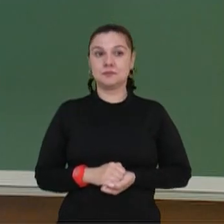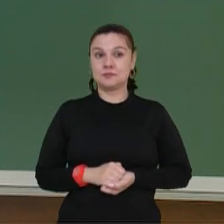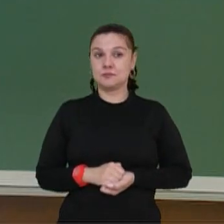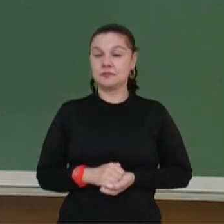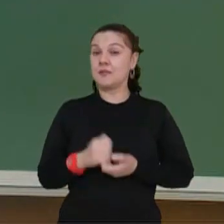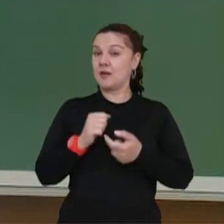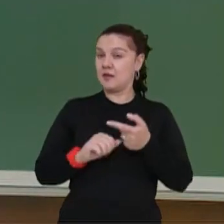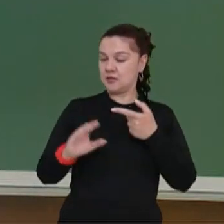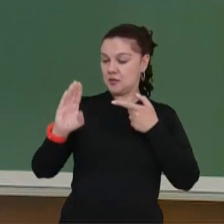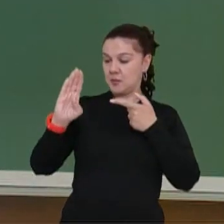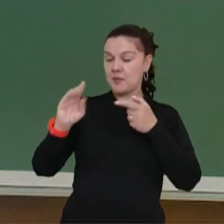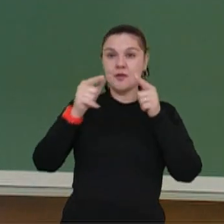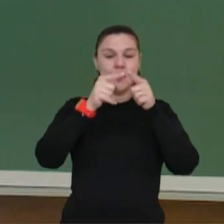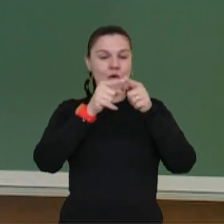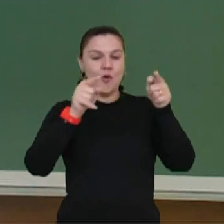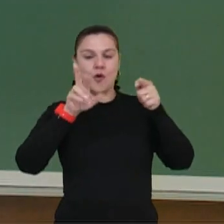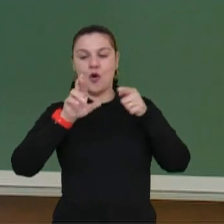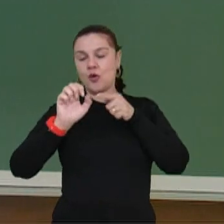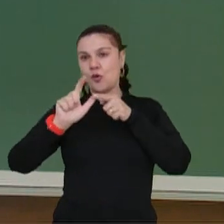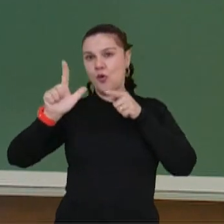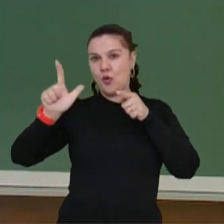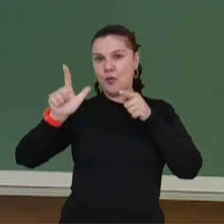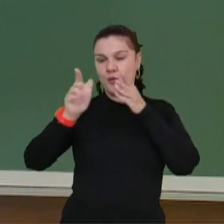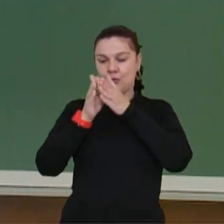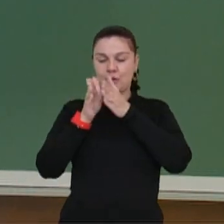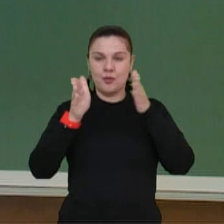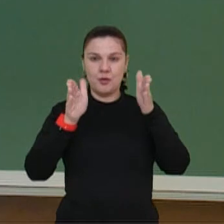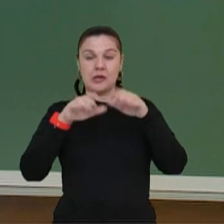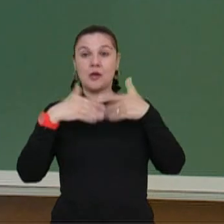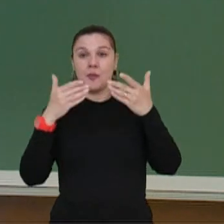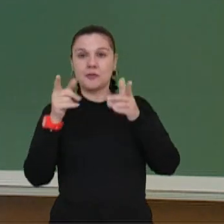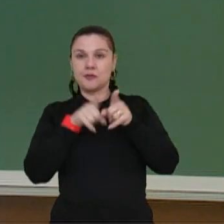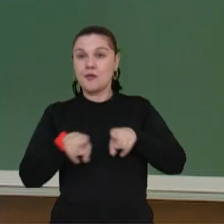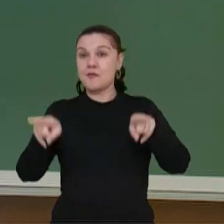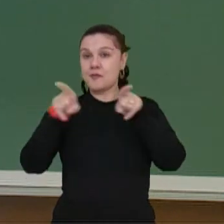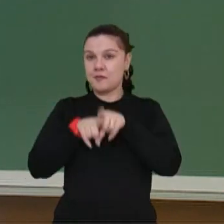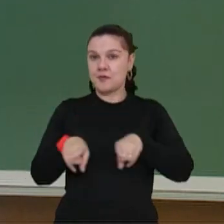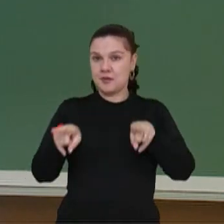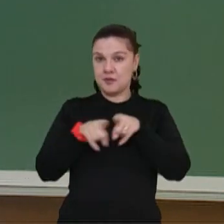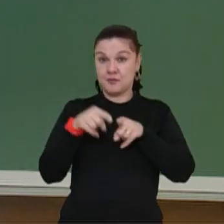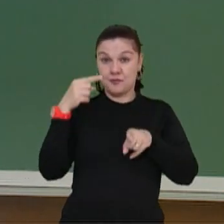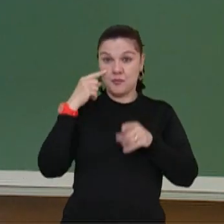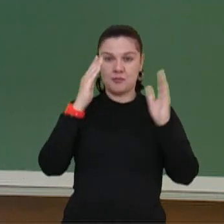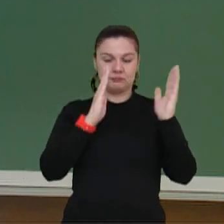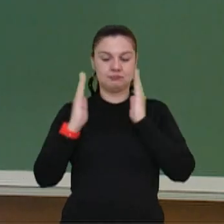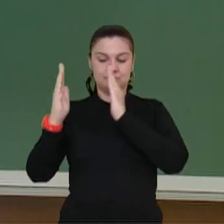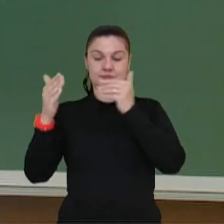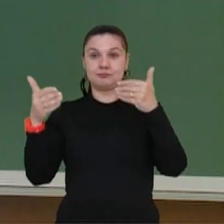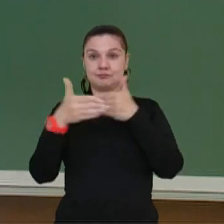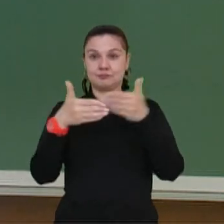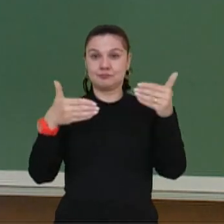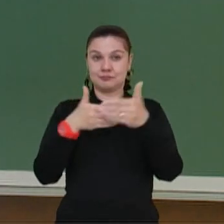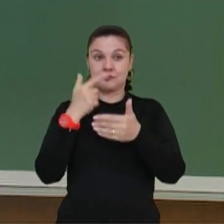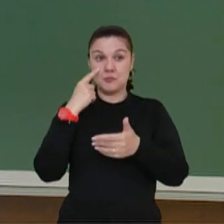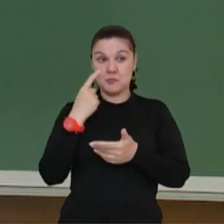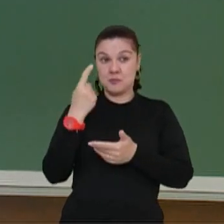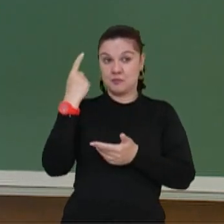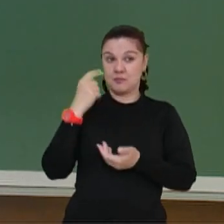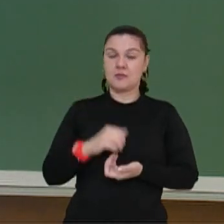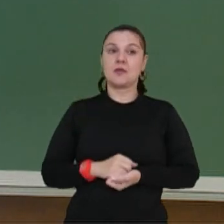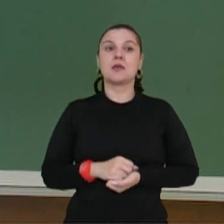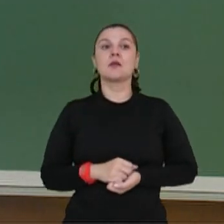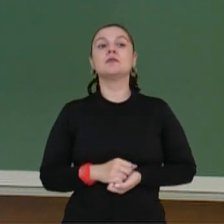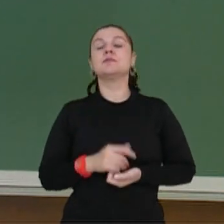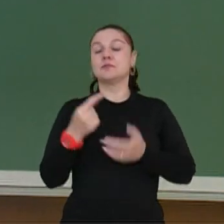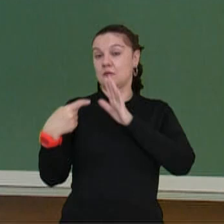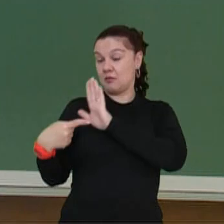E na letra B, escreva o rol dos dados obtidos e comente sobre as frequências dos dados. Vamos conferir as outras telas para ver como é que a gente chega nesse rol. Então,